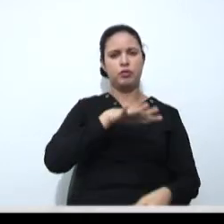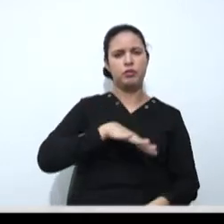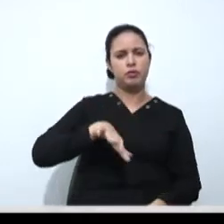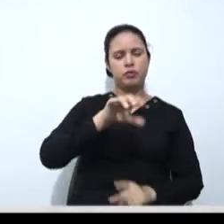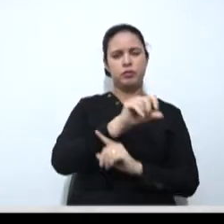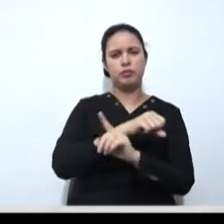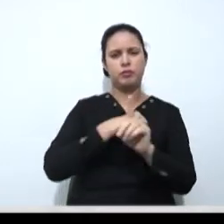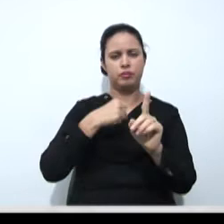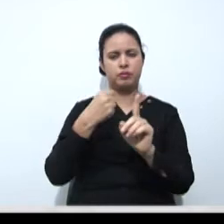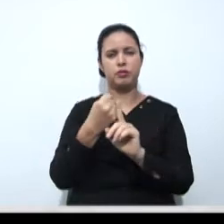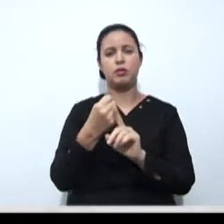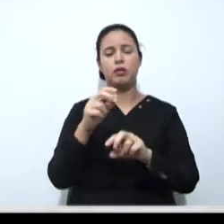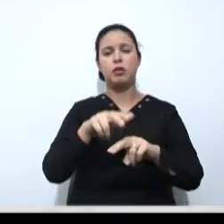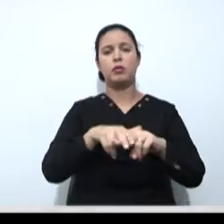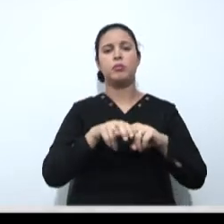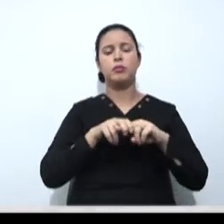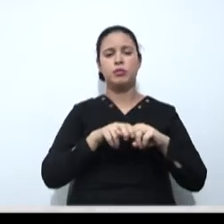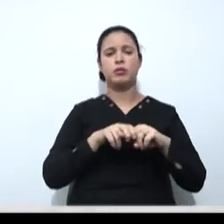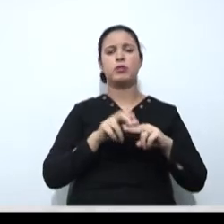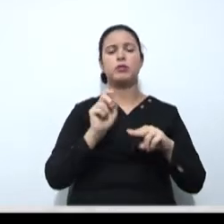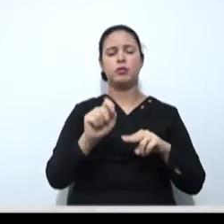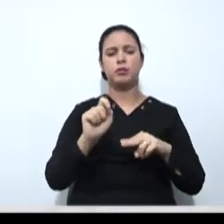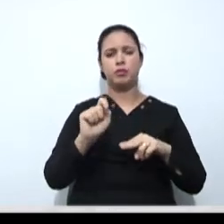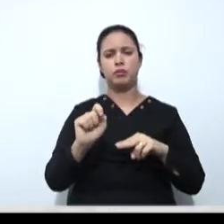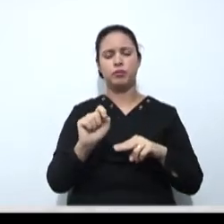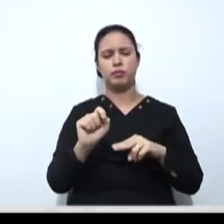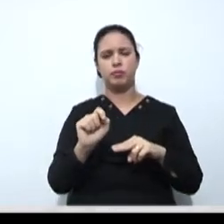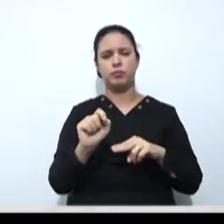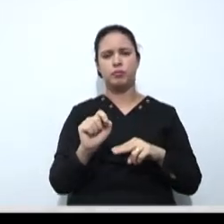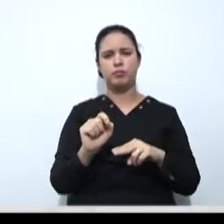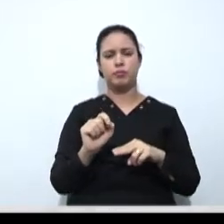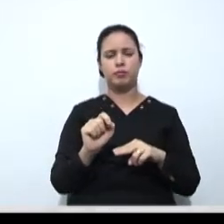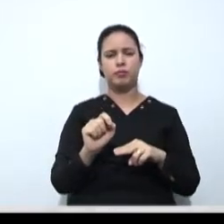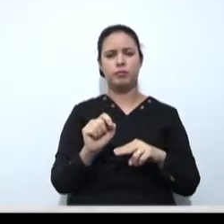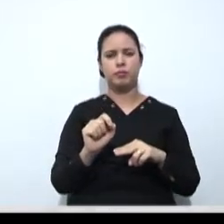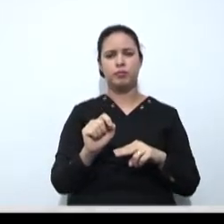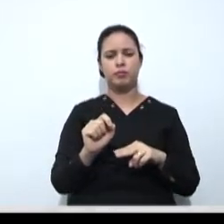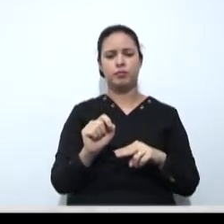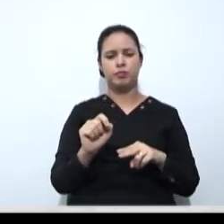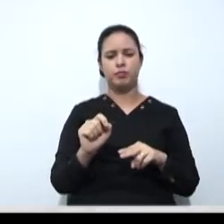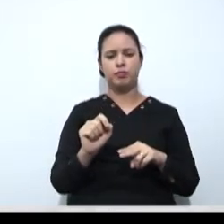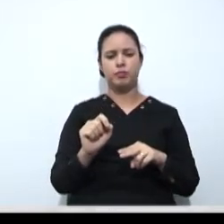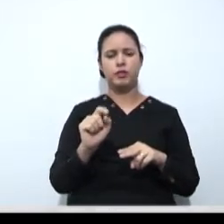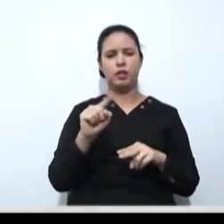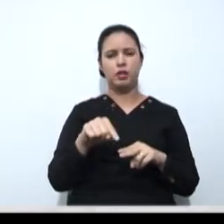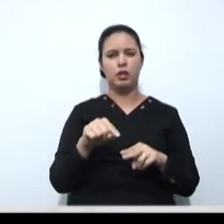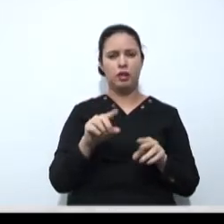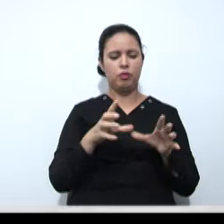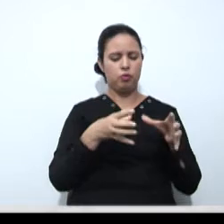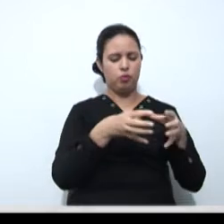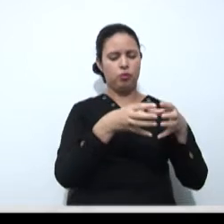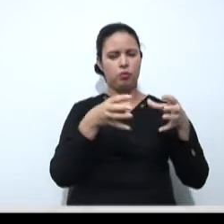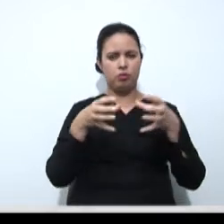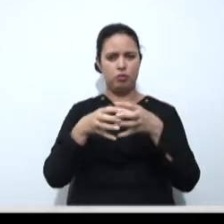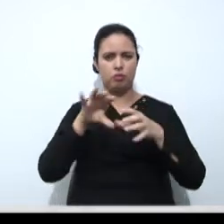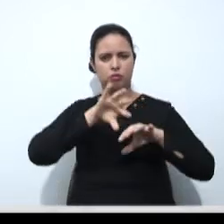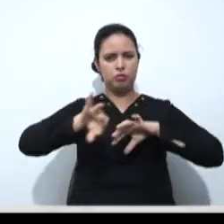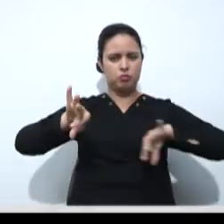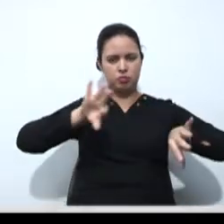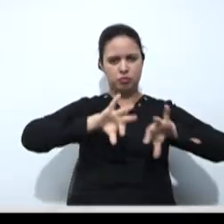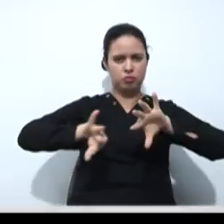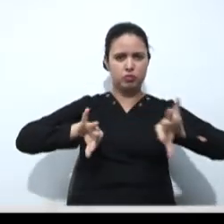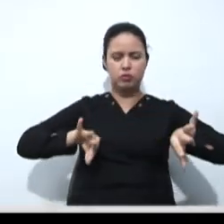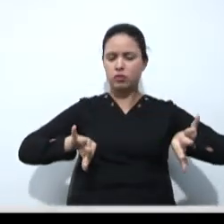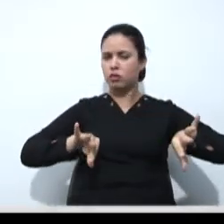por isso não devem considerar ou ser consideradas entidades isoladas. Então, o ambiente